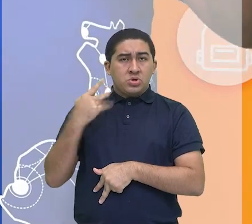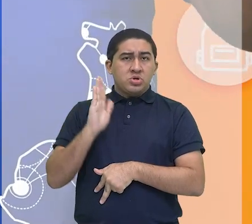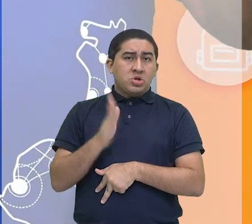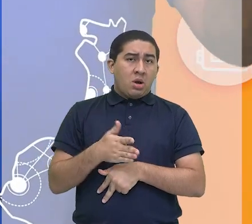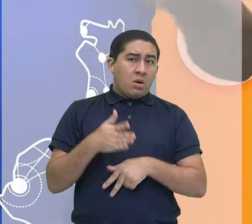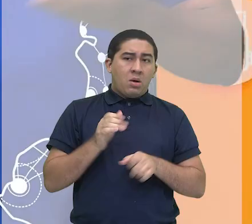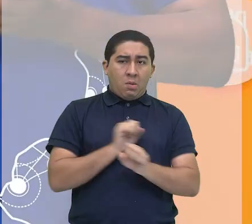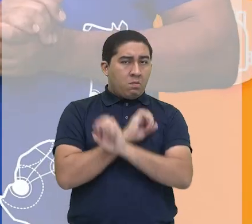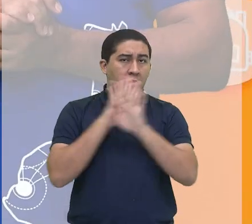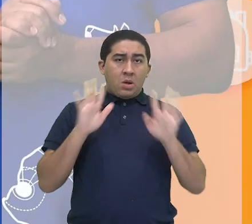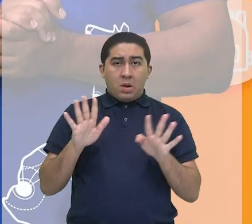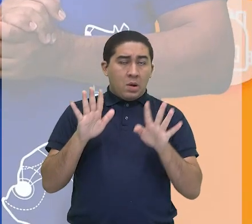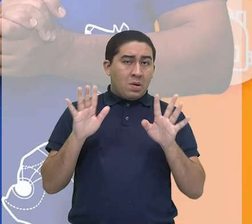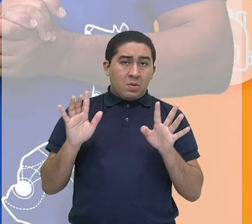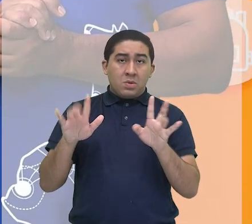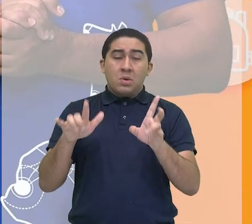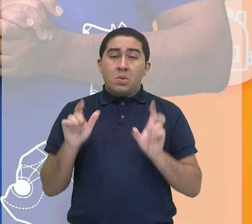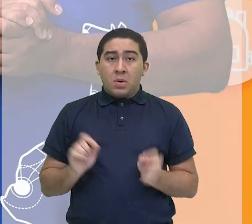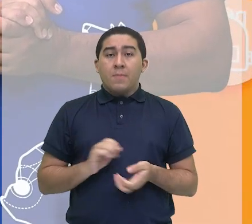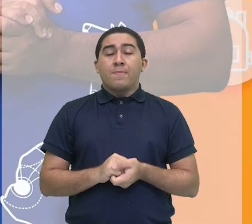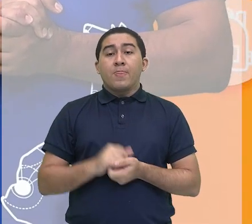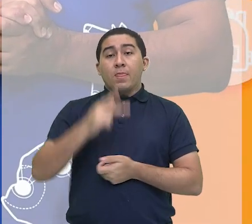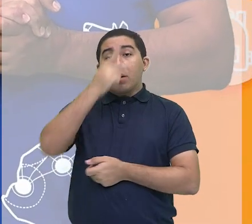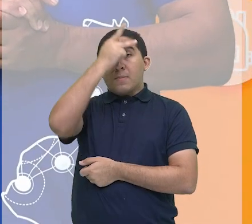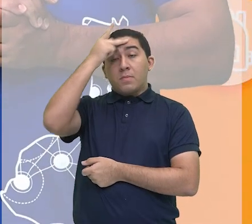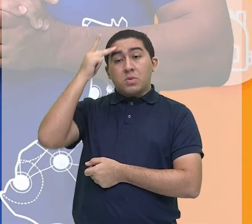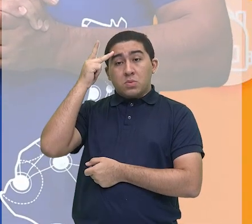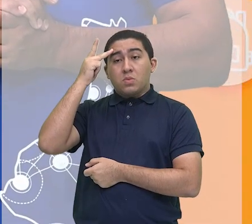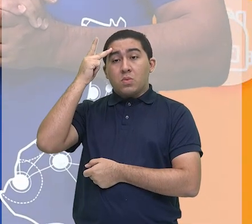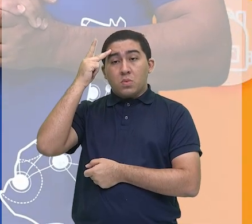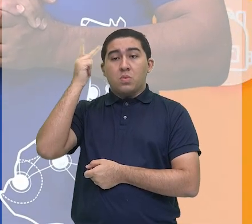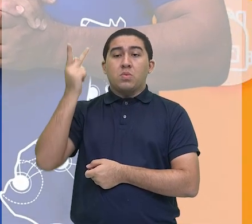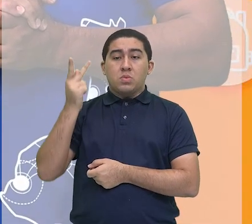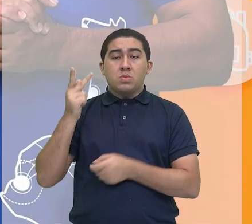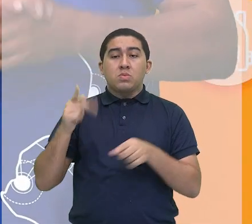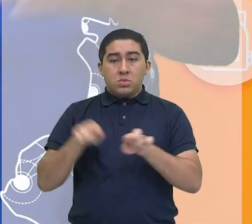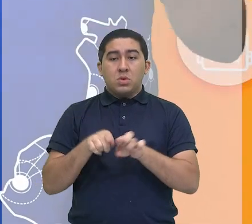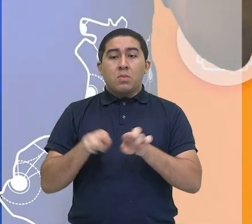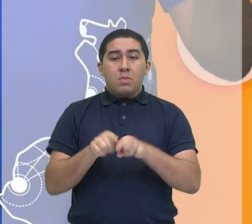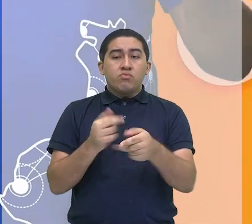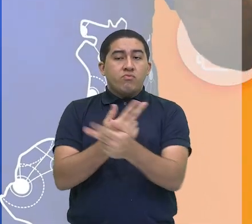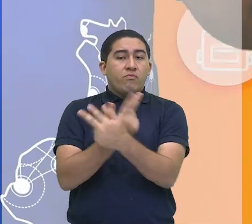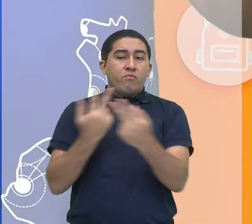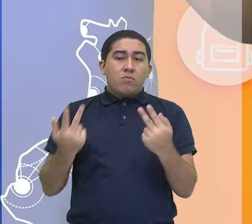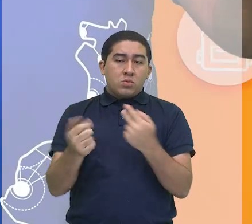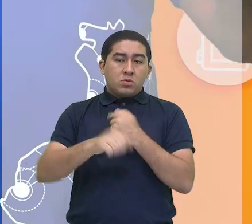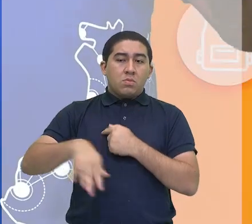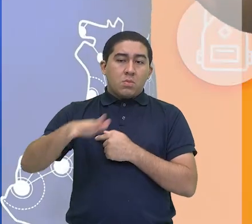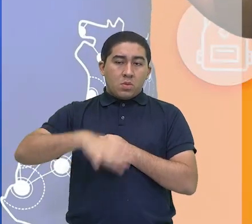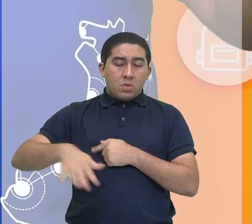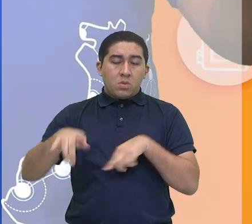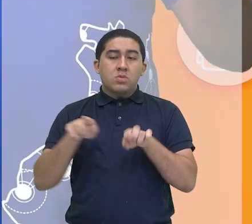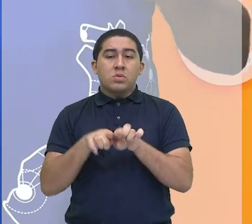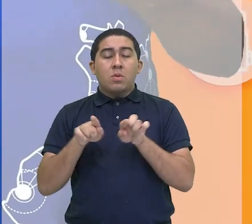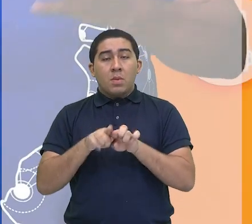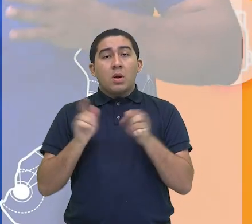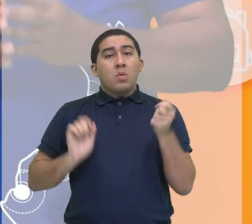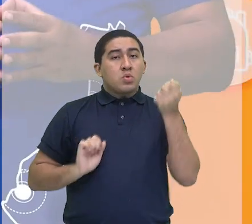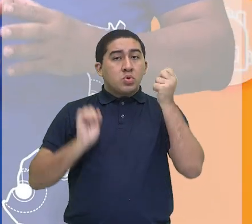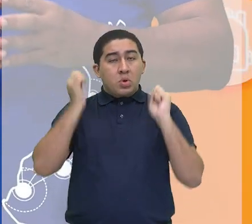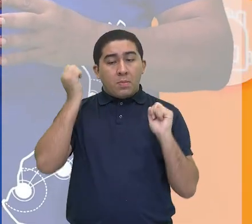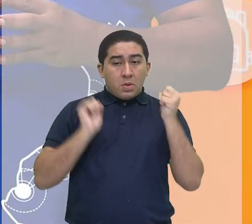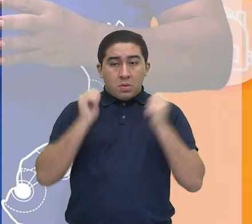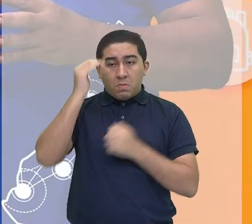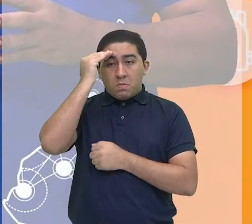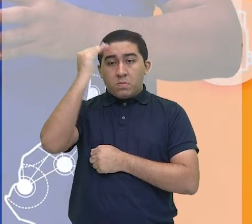né, é claro, as pessoas, né, nos seus vários campos, no trabalho, os operários, principalmente os